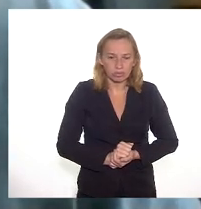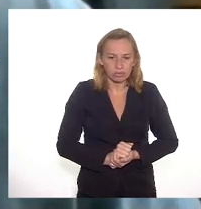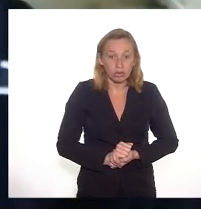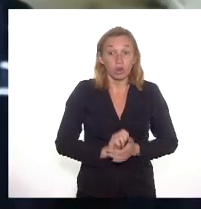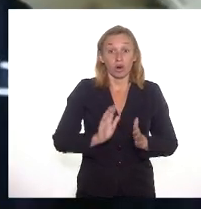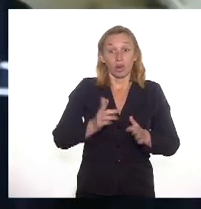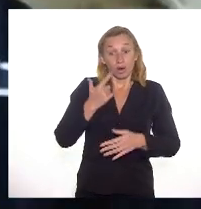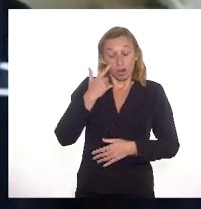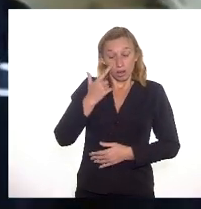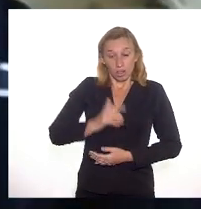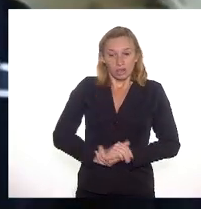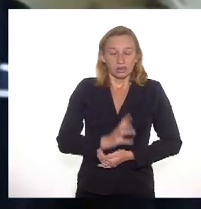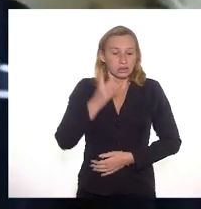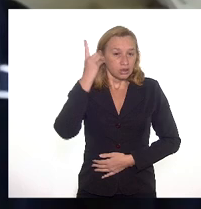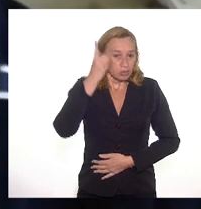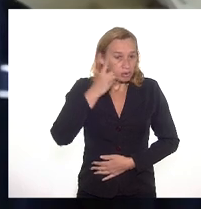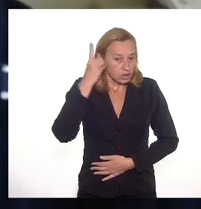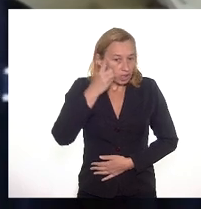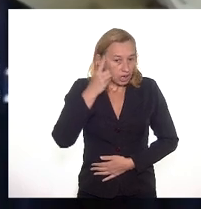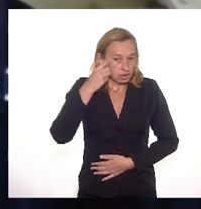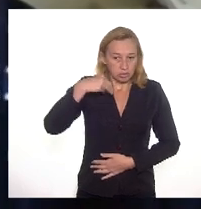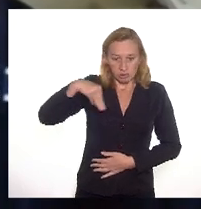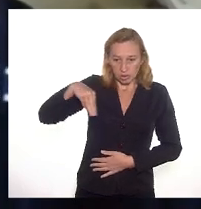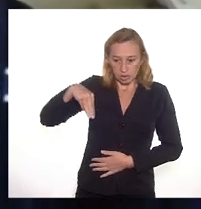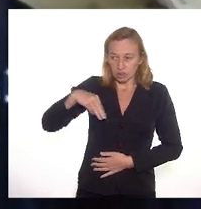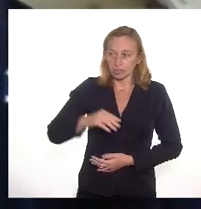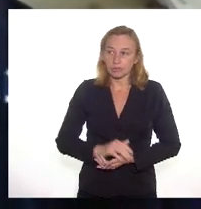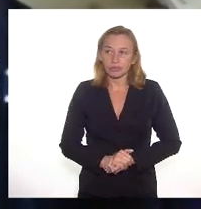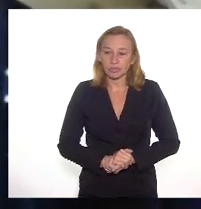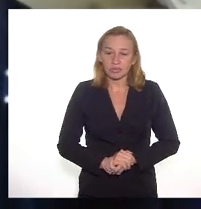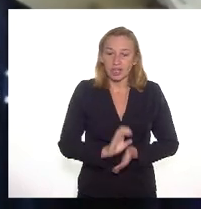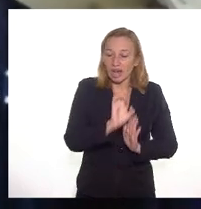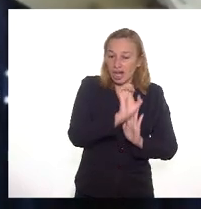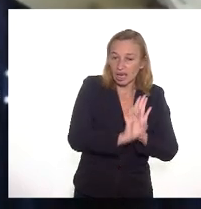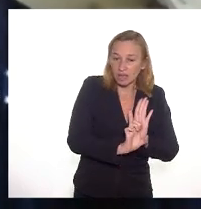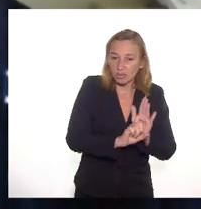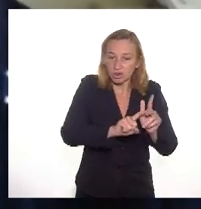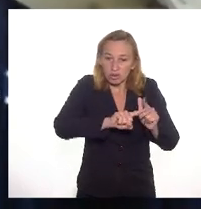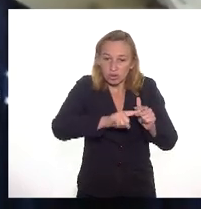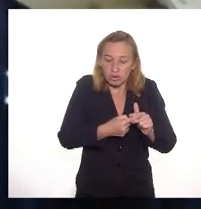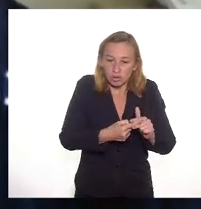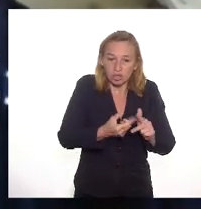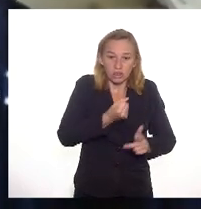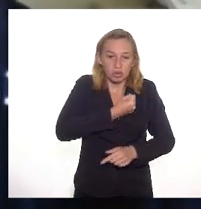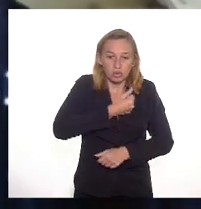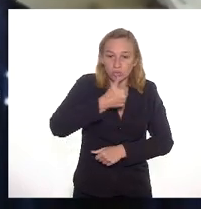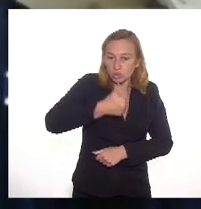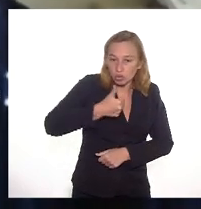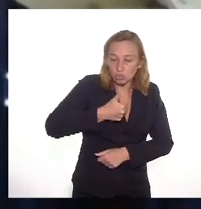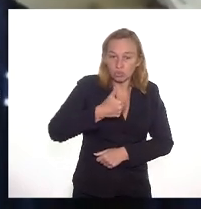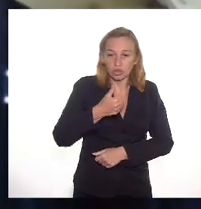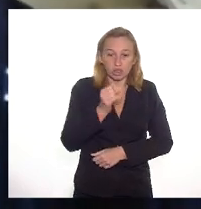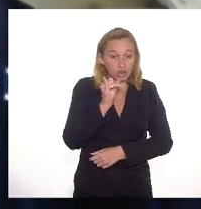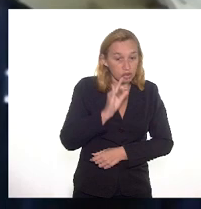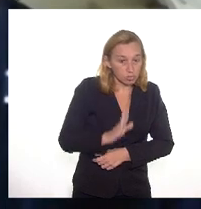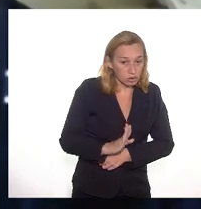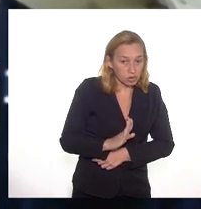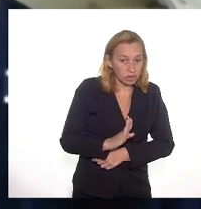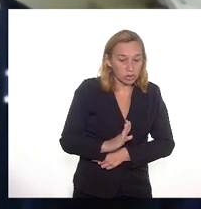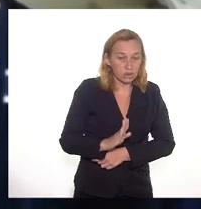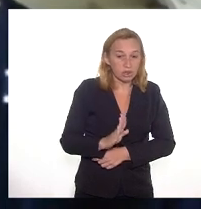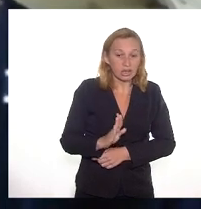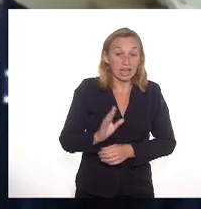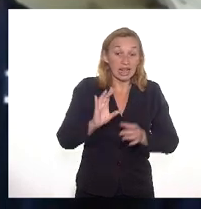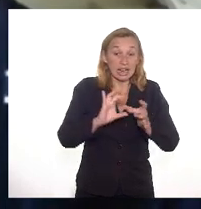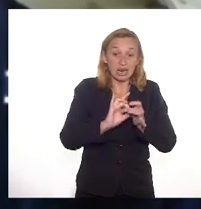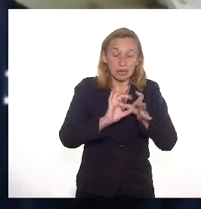Olha só, deputado Carlos Mink, a emenda modificativa número 1 diz o seguinte: